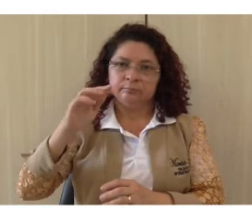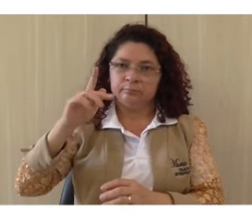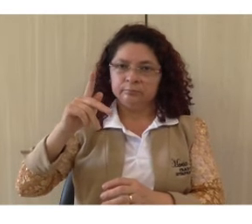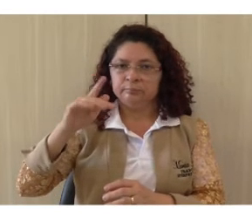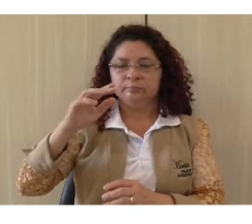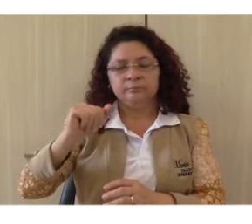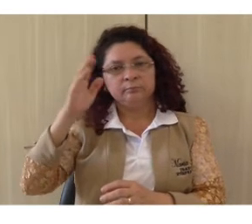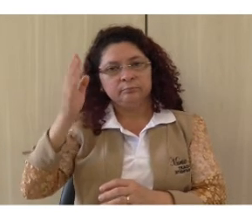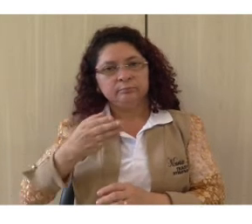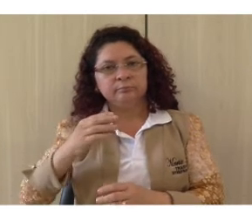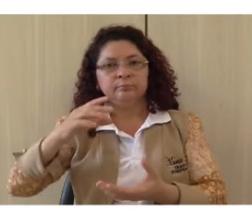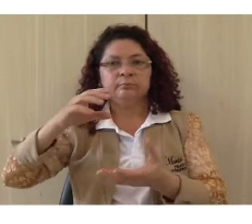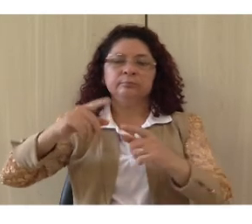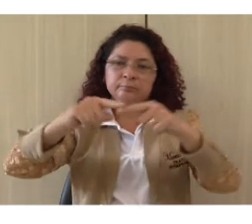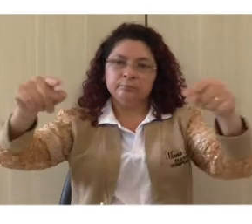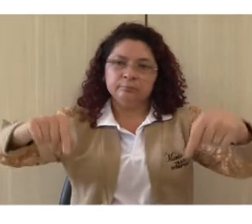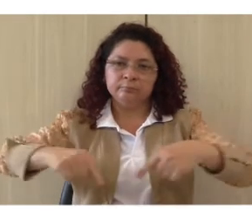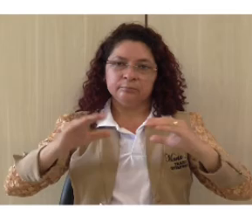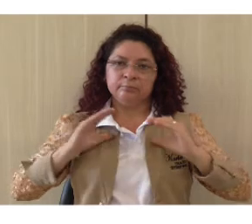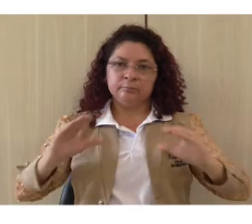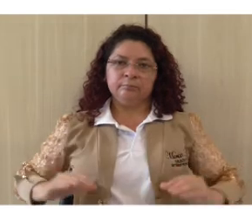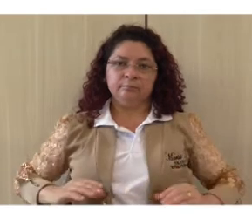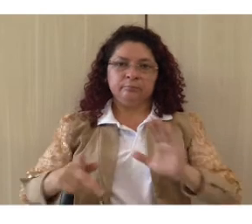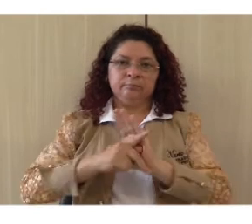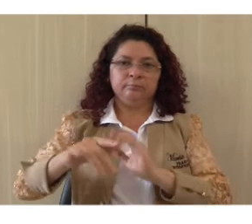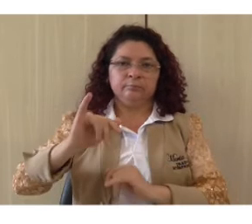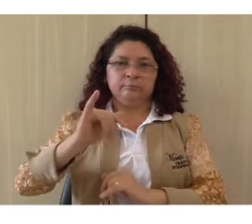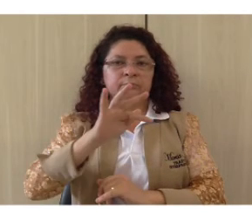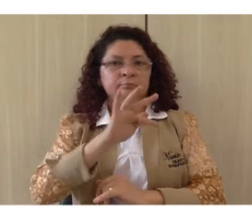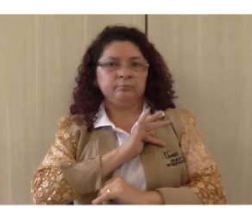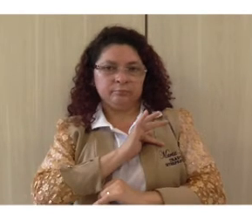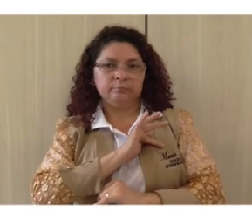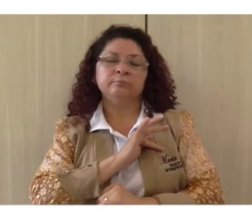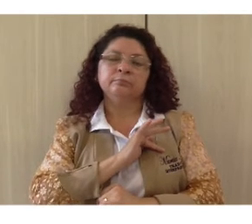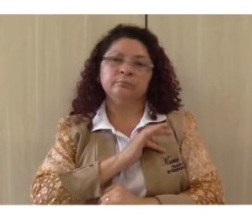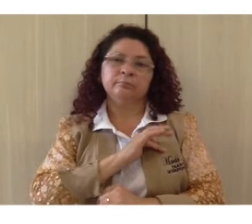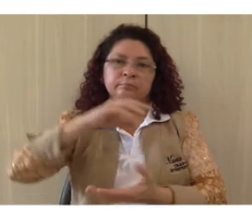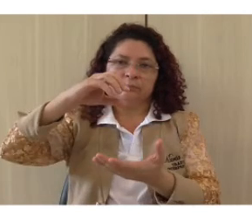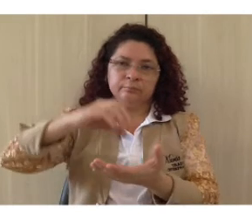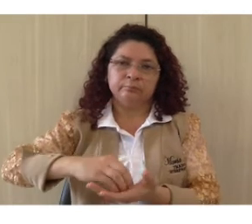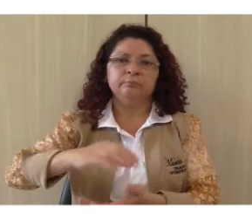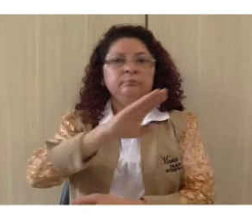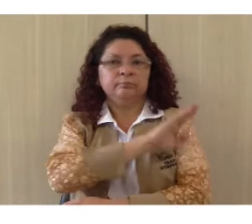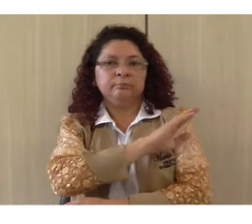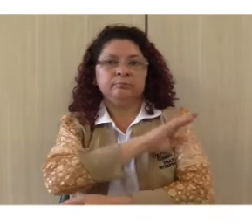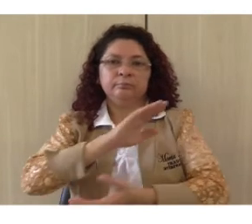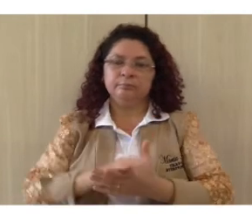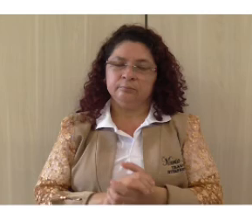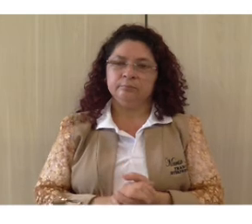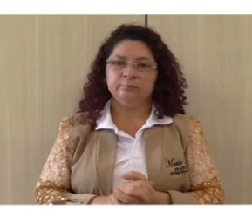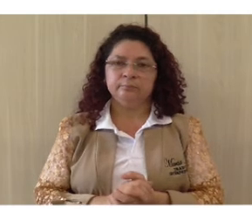http://procel.ifpa.edu.br/ na sala da Coordenação Pedagógica do Instituto Federal de Educação, Ciência e Tecnologia do Pará, IFPA,